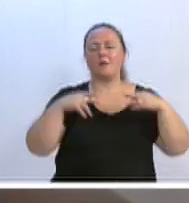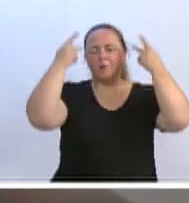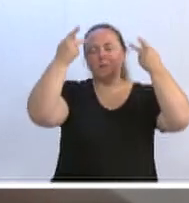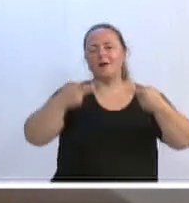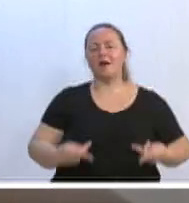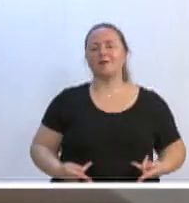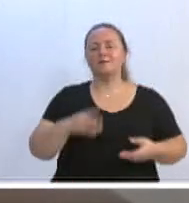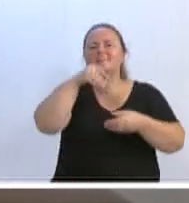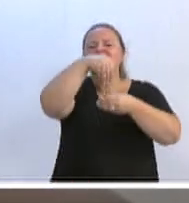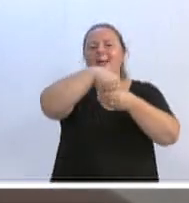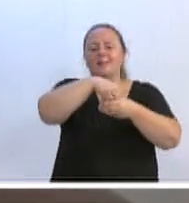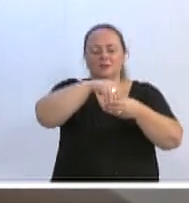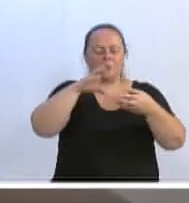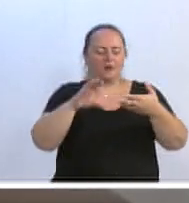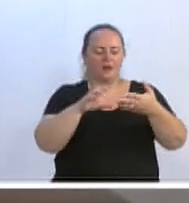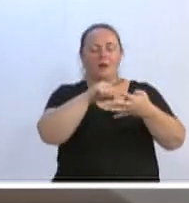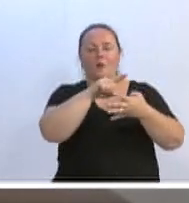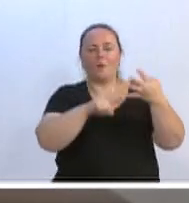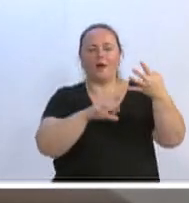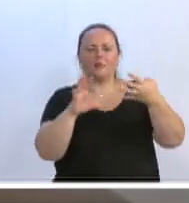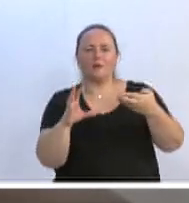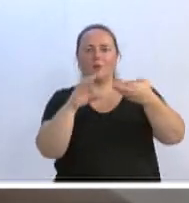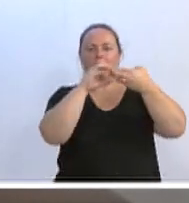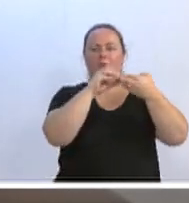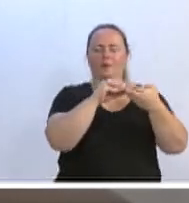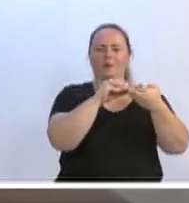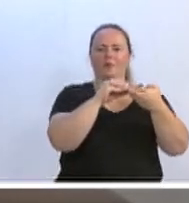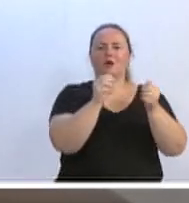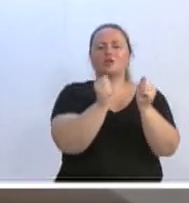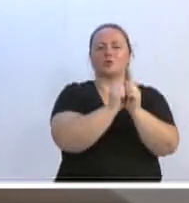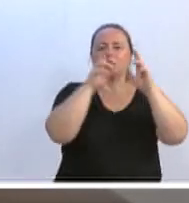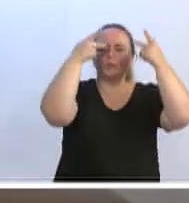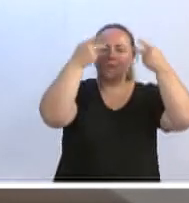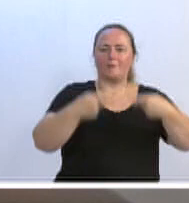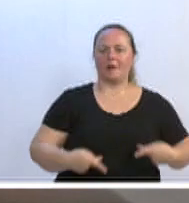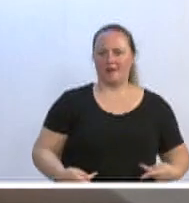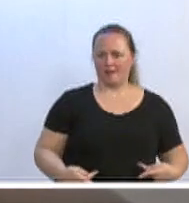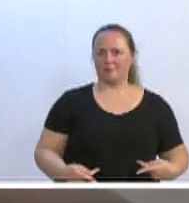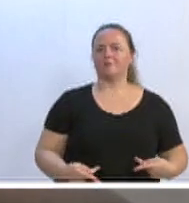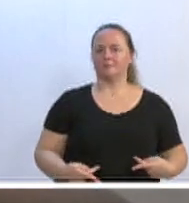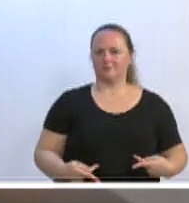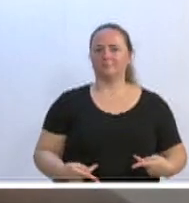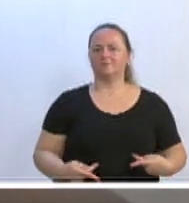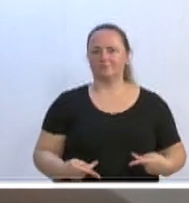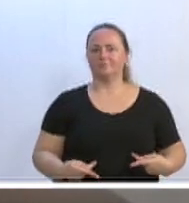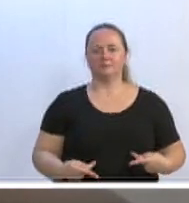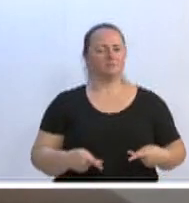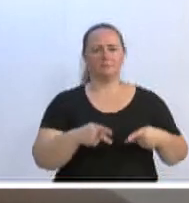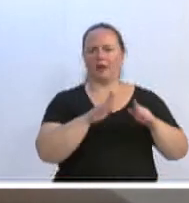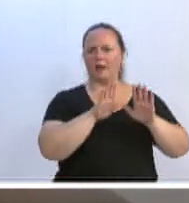dentro delas. Tudo que ele faz está dentro dessas quatro medidas, que não transcende.